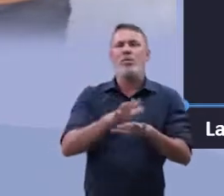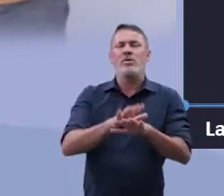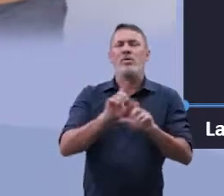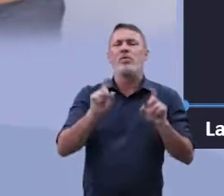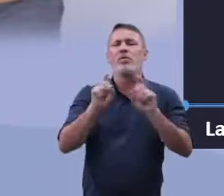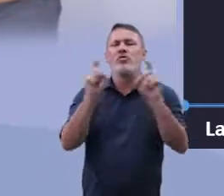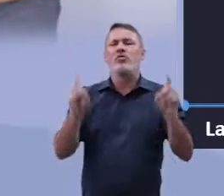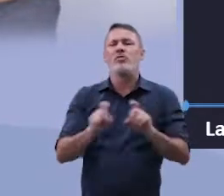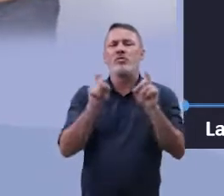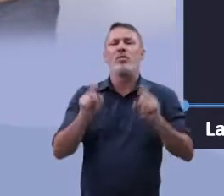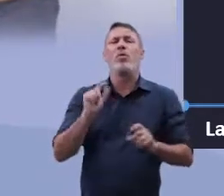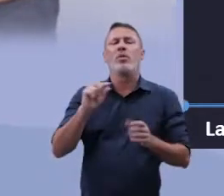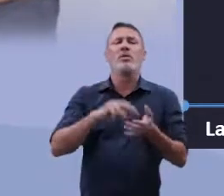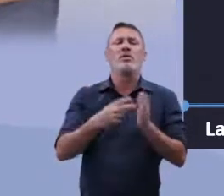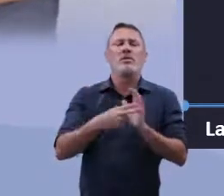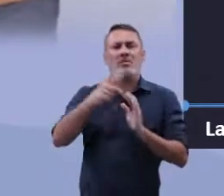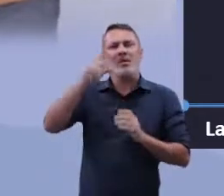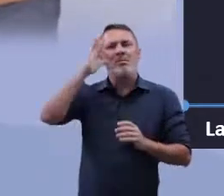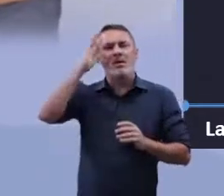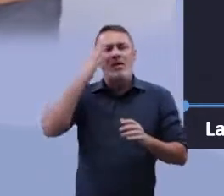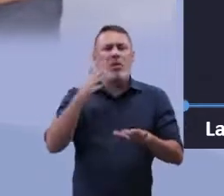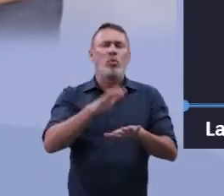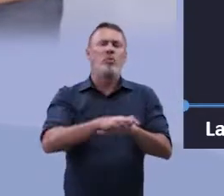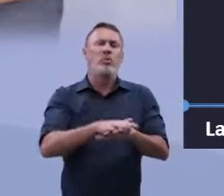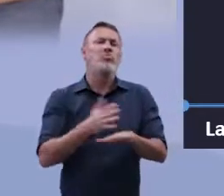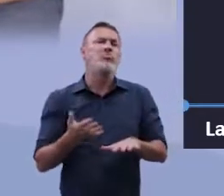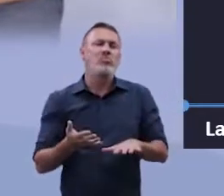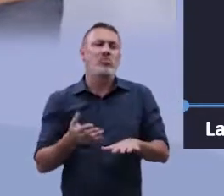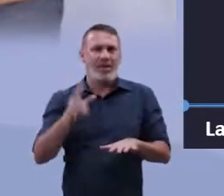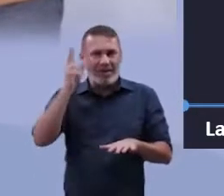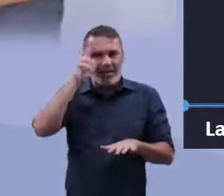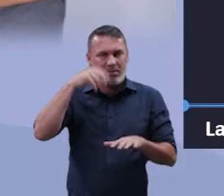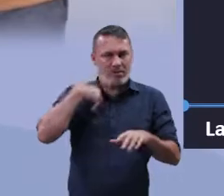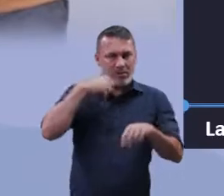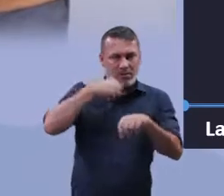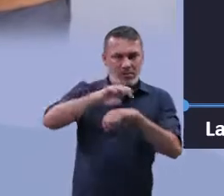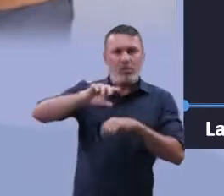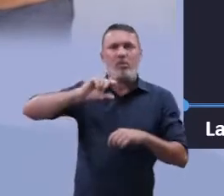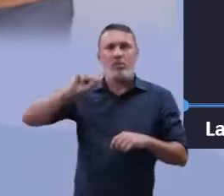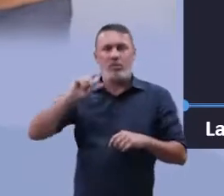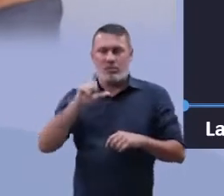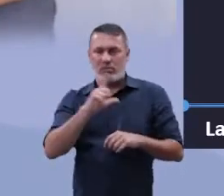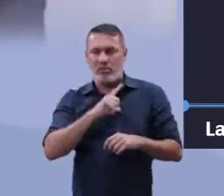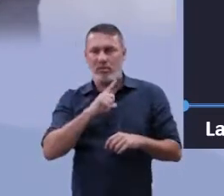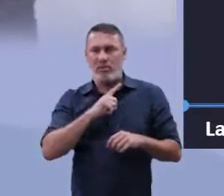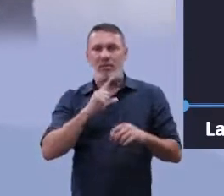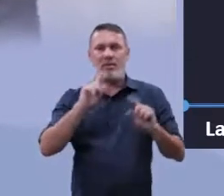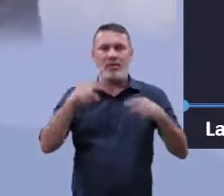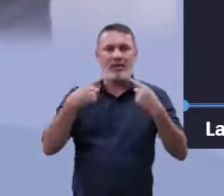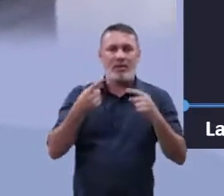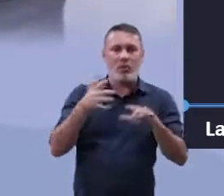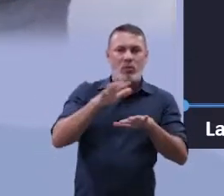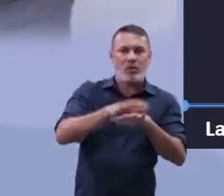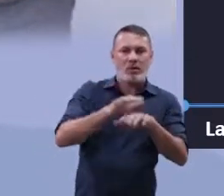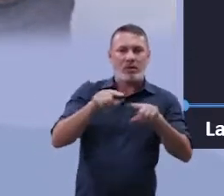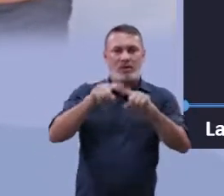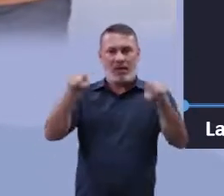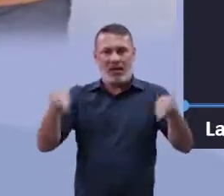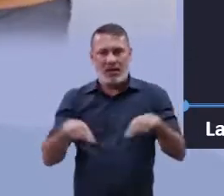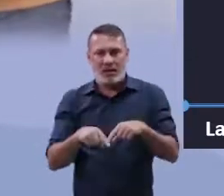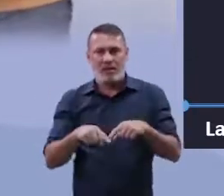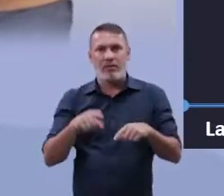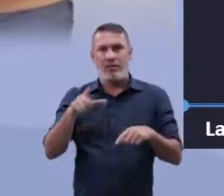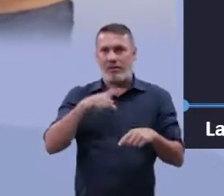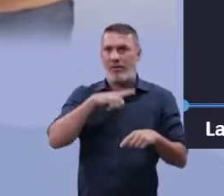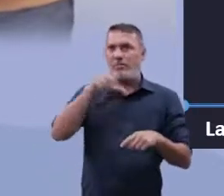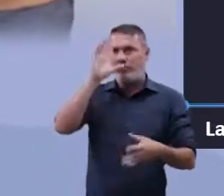inclusão? Lembra que eu falei com vocês os desafios da inclusão em sala de aula? Aí vocês logo pensaram uma pessoa com